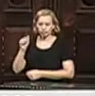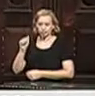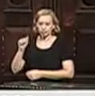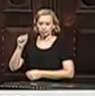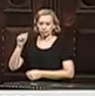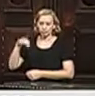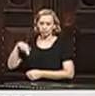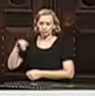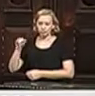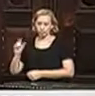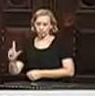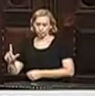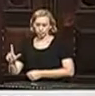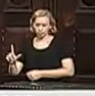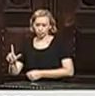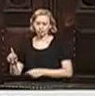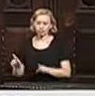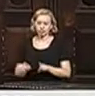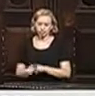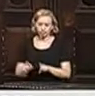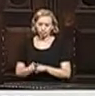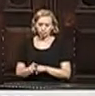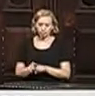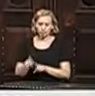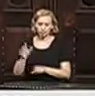deputada Fatinha.